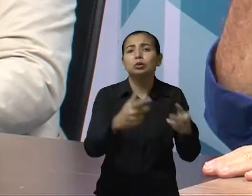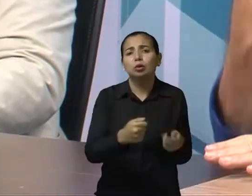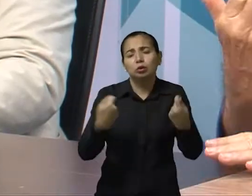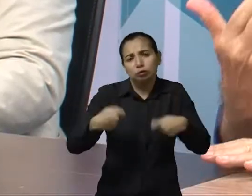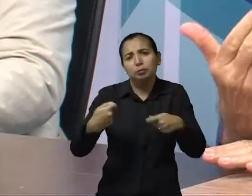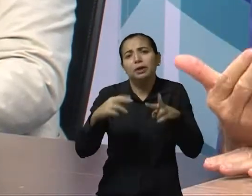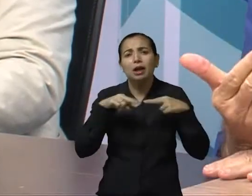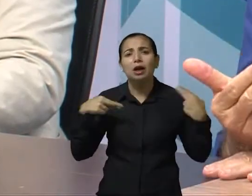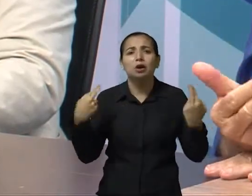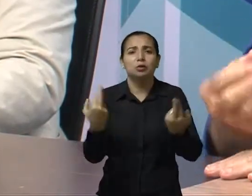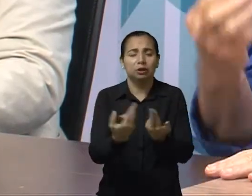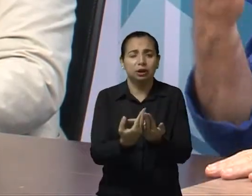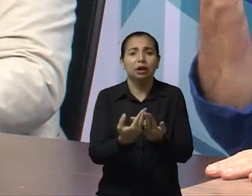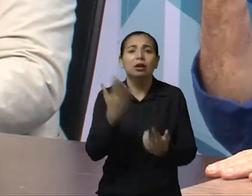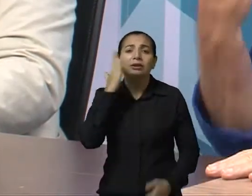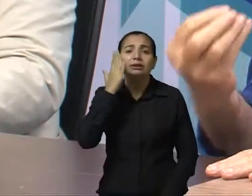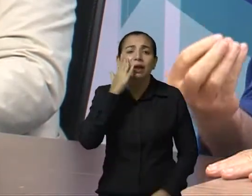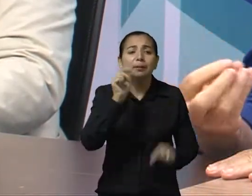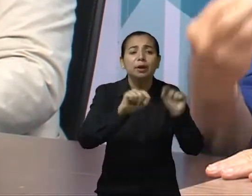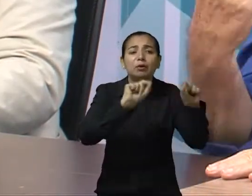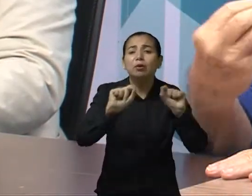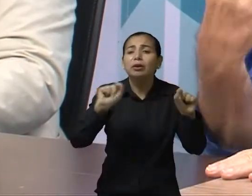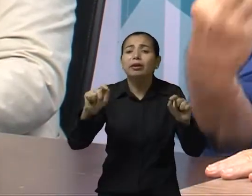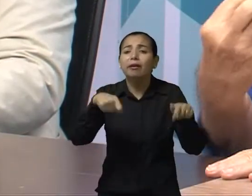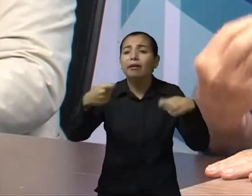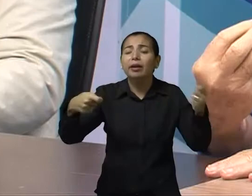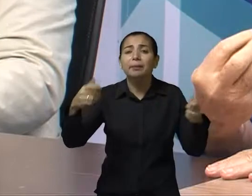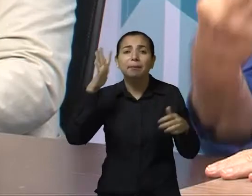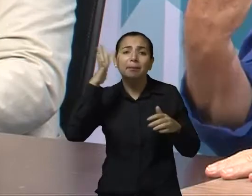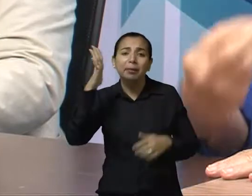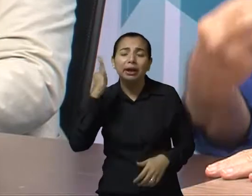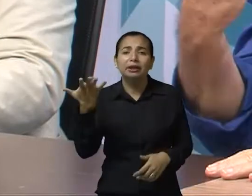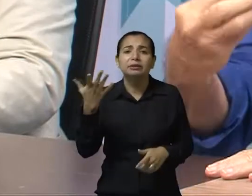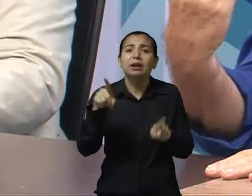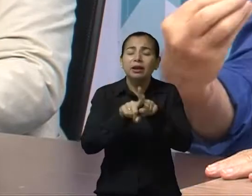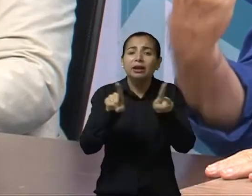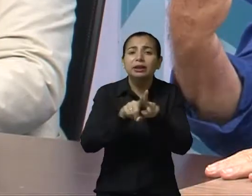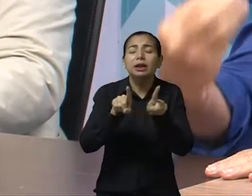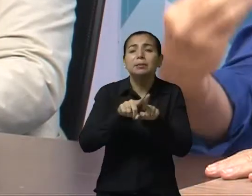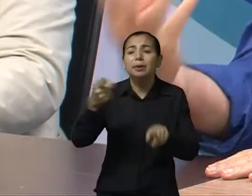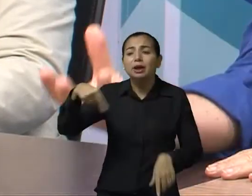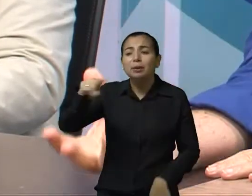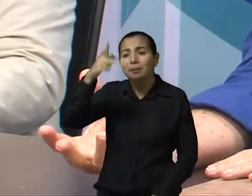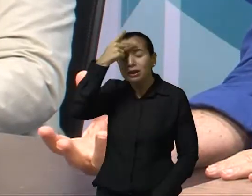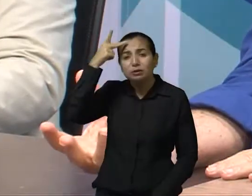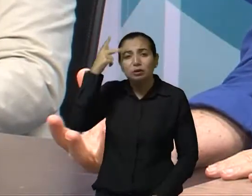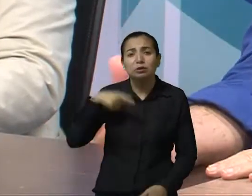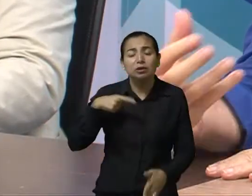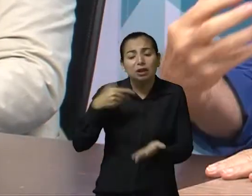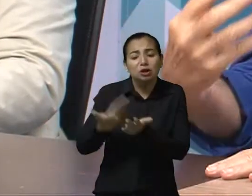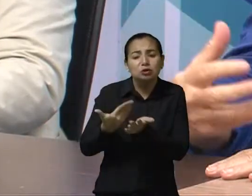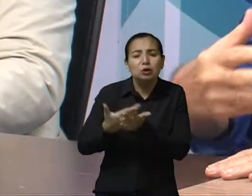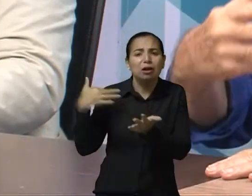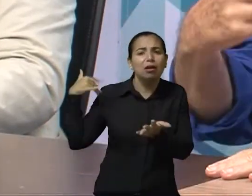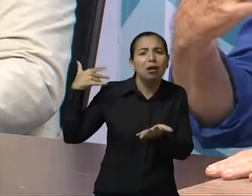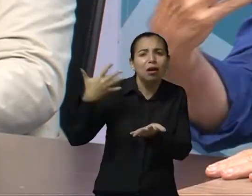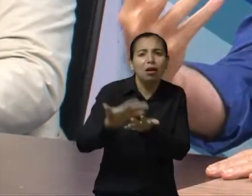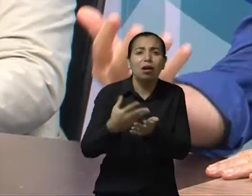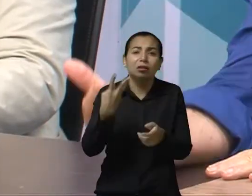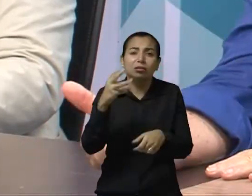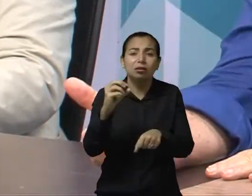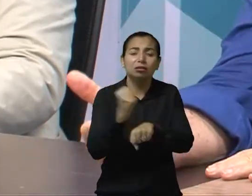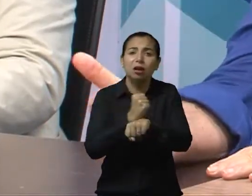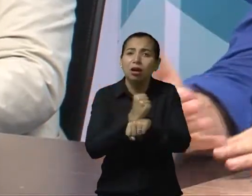a produção que os intelectuais brasileiros fizeram nesses últimos 30 anos. É uma produção